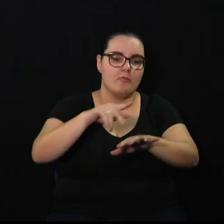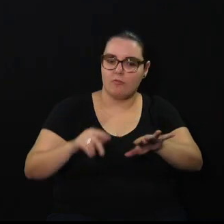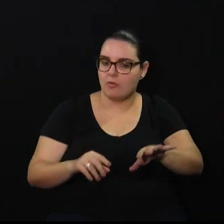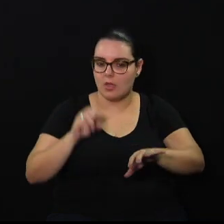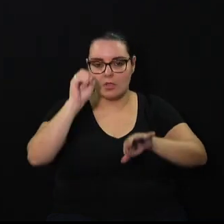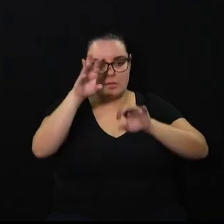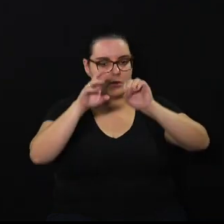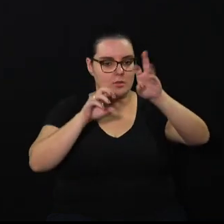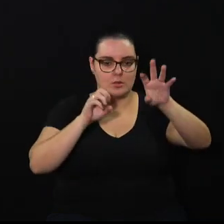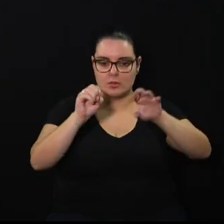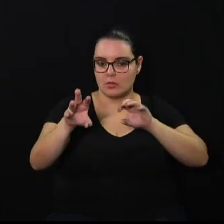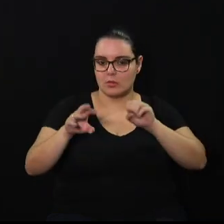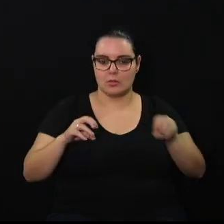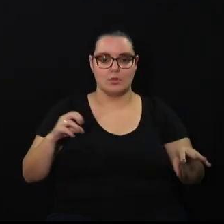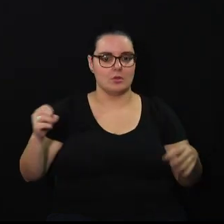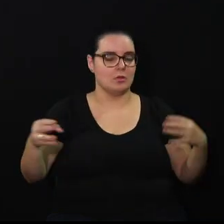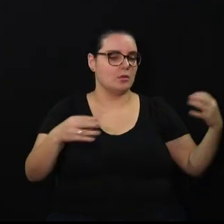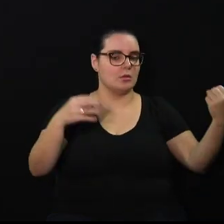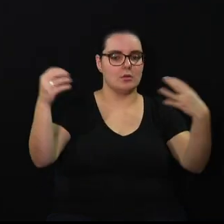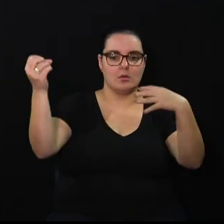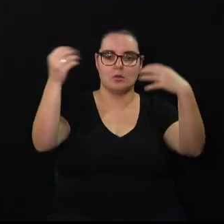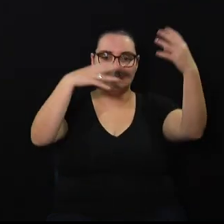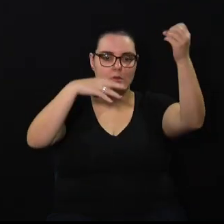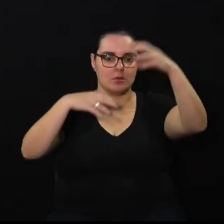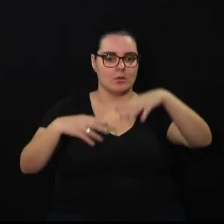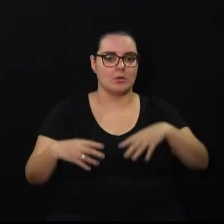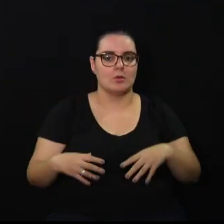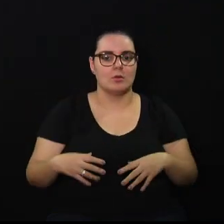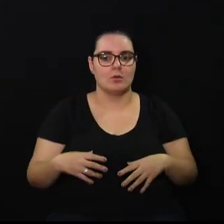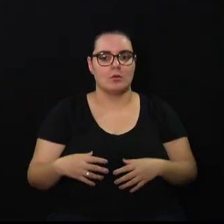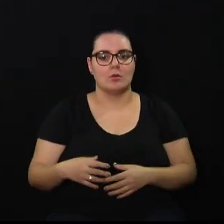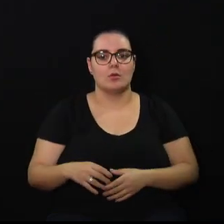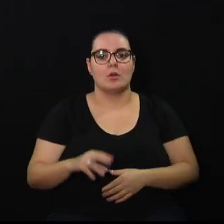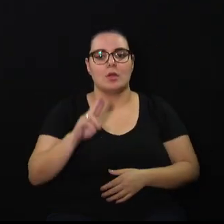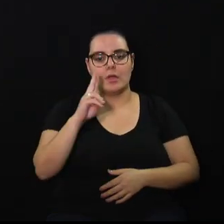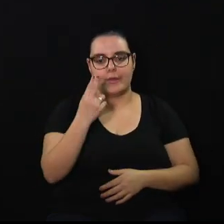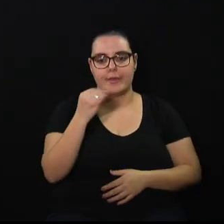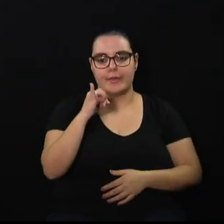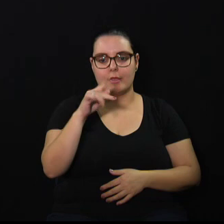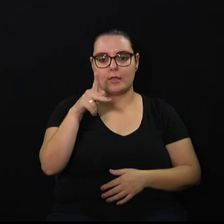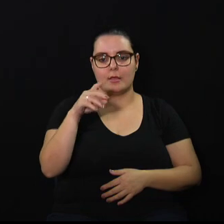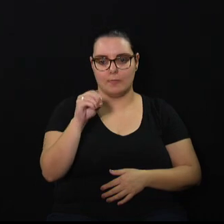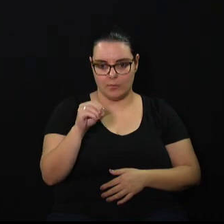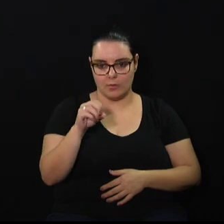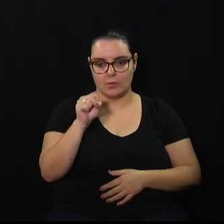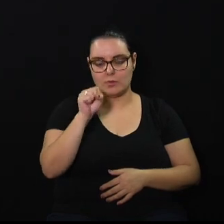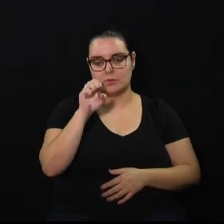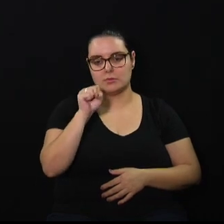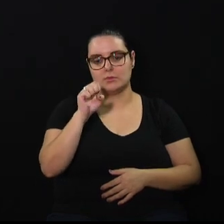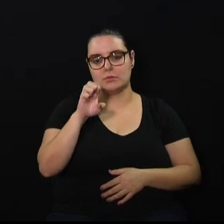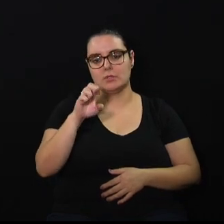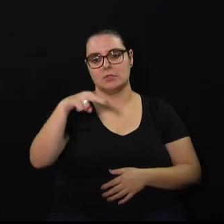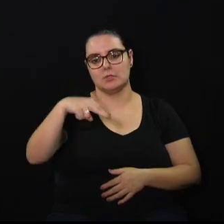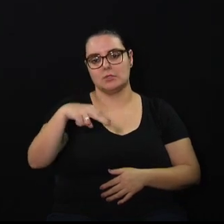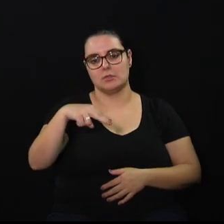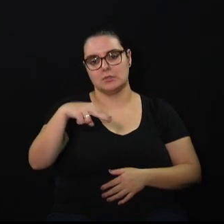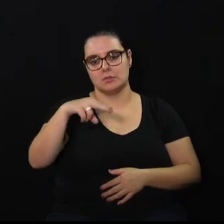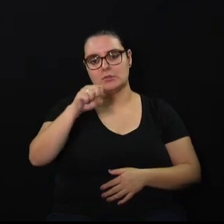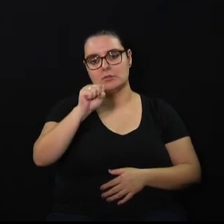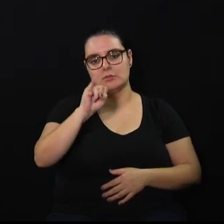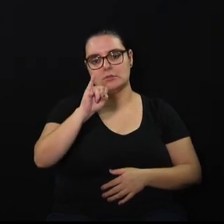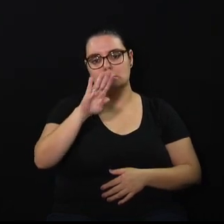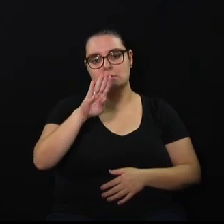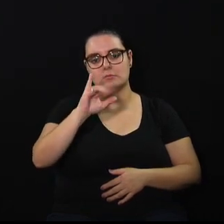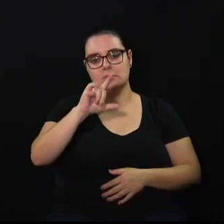luzes ele é mais utilizado dentro de uma criança que apresenta uma hipersensibilidade né porque a gente tem que tomar cuidado